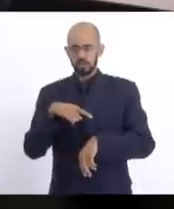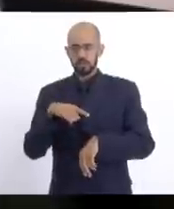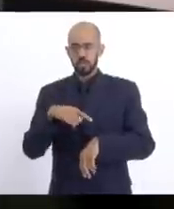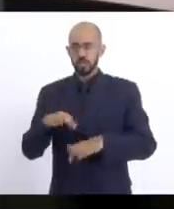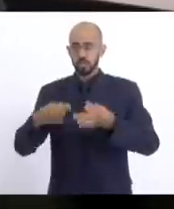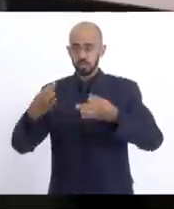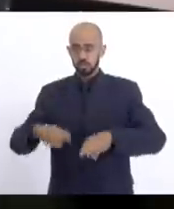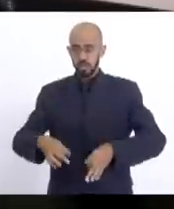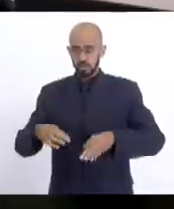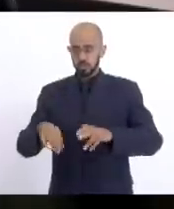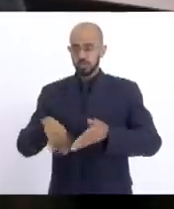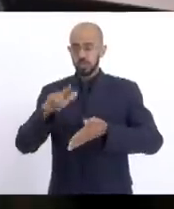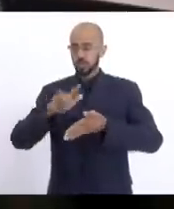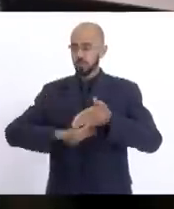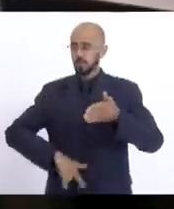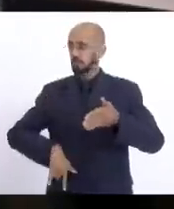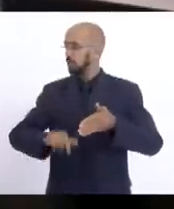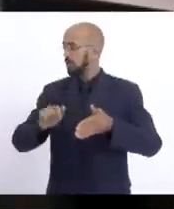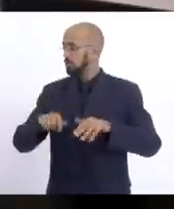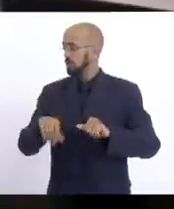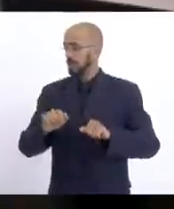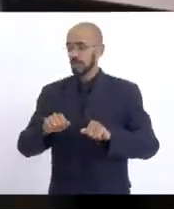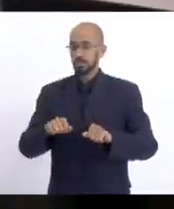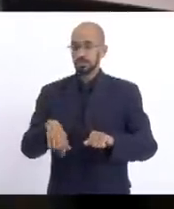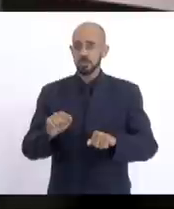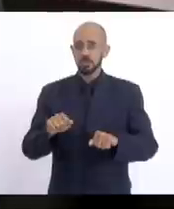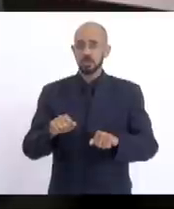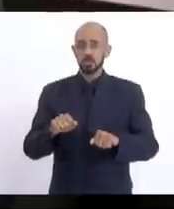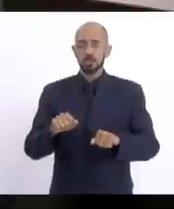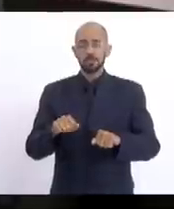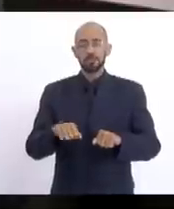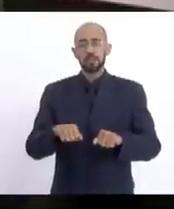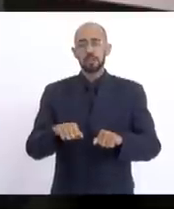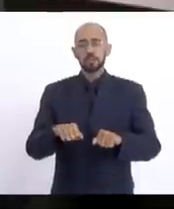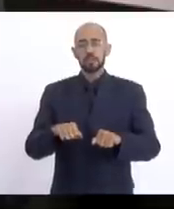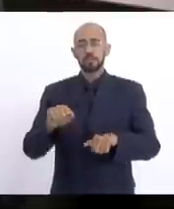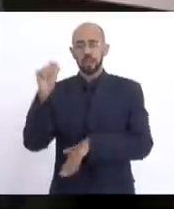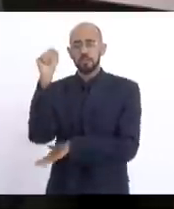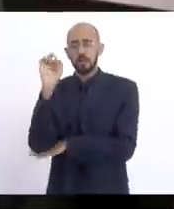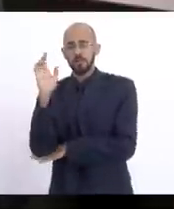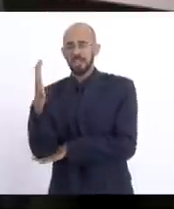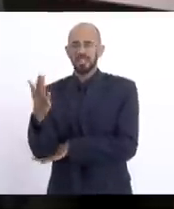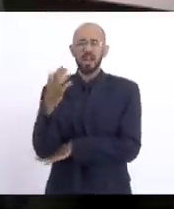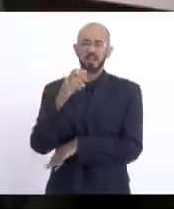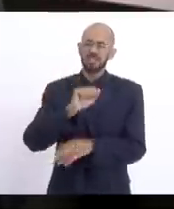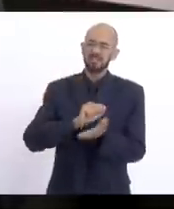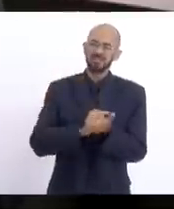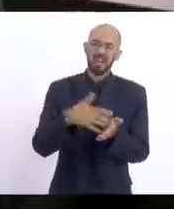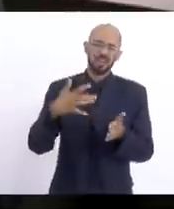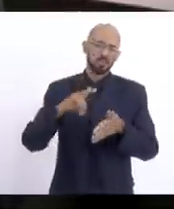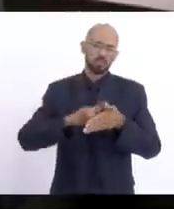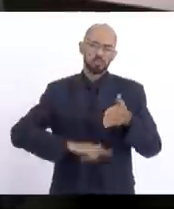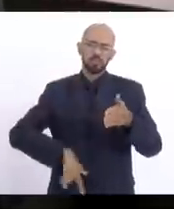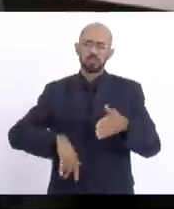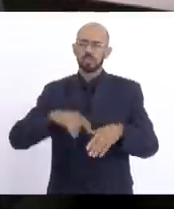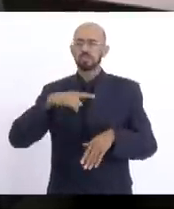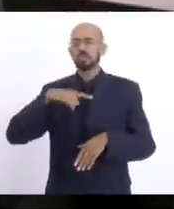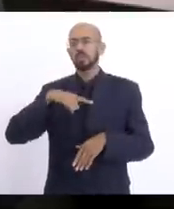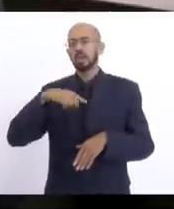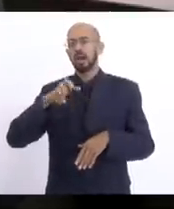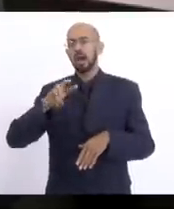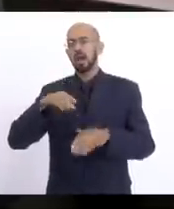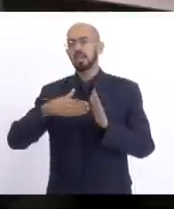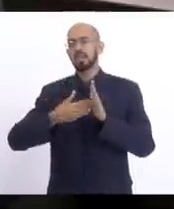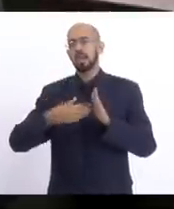certidão ambiental. Então, eu acho um consenso, chegar no número, no consenso, até 30 de